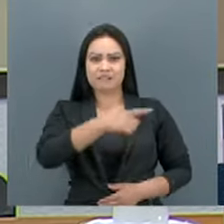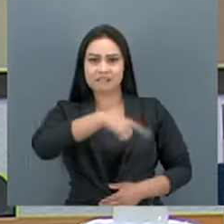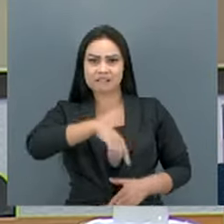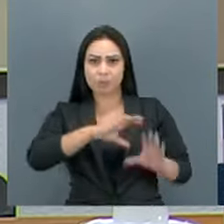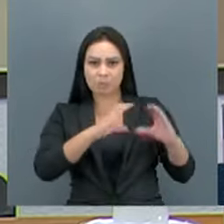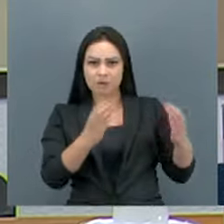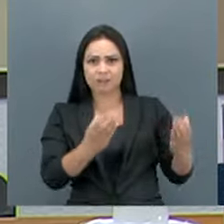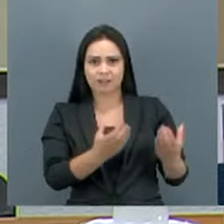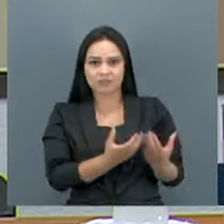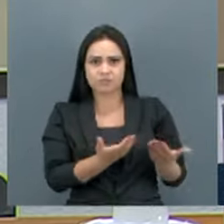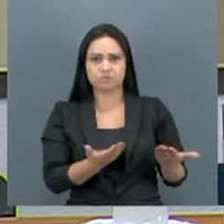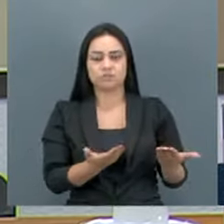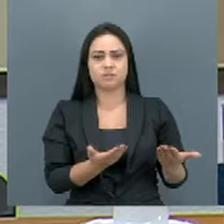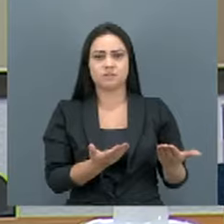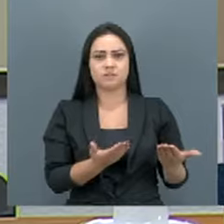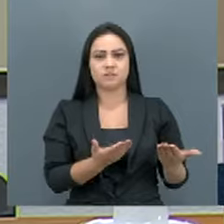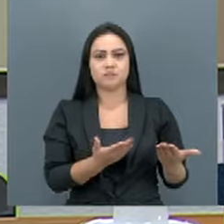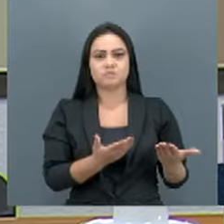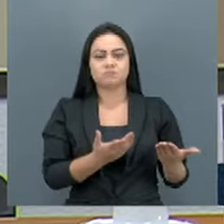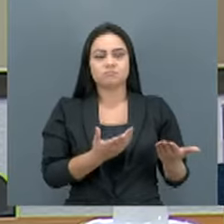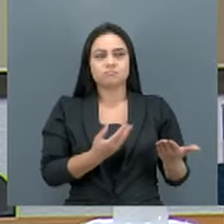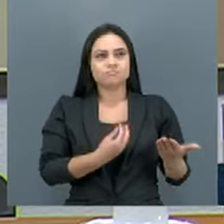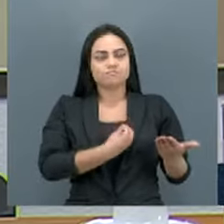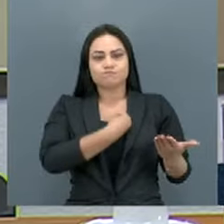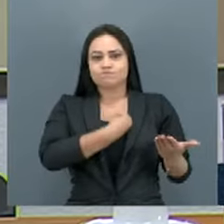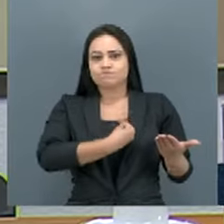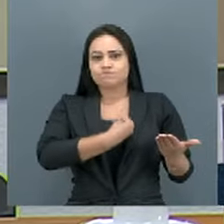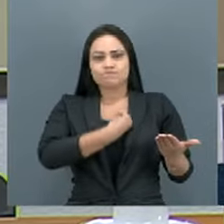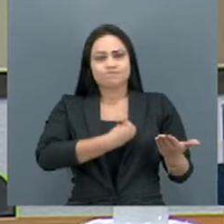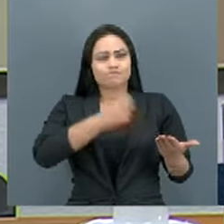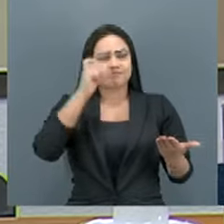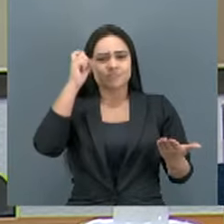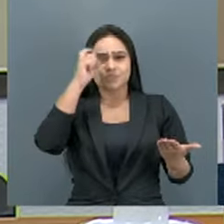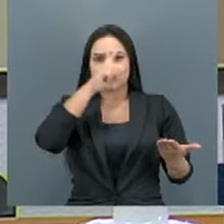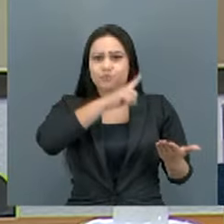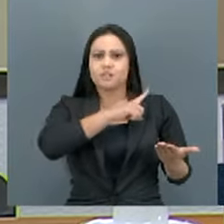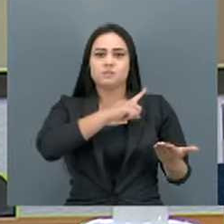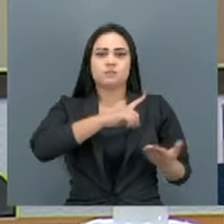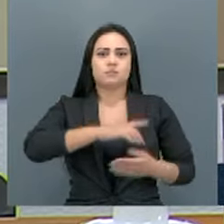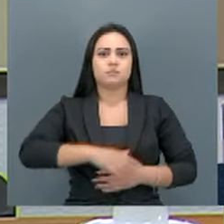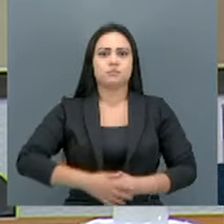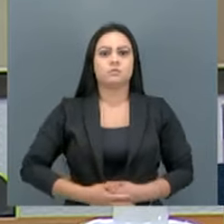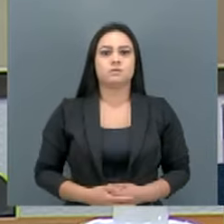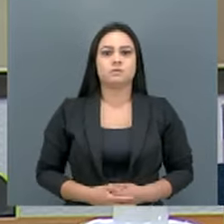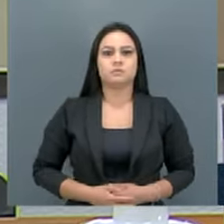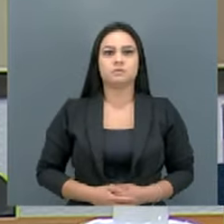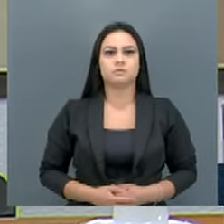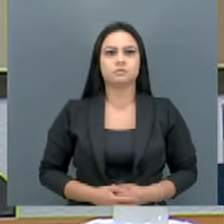está numa situação muito difícil.